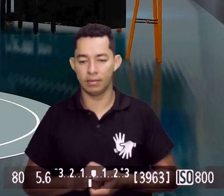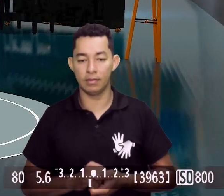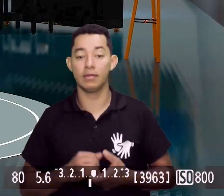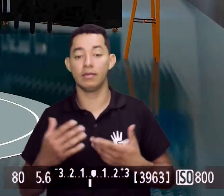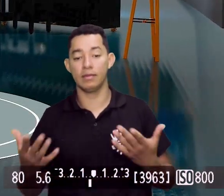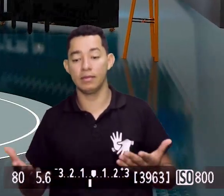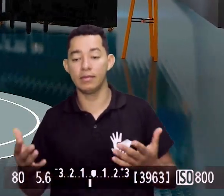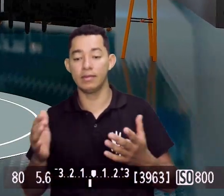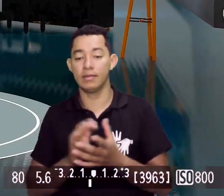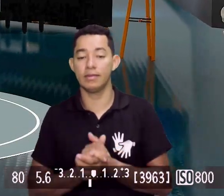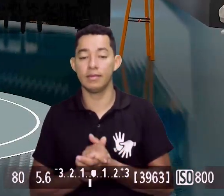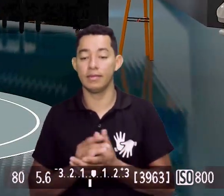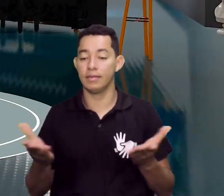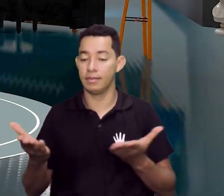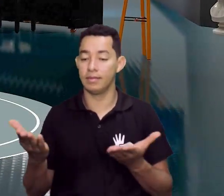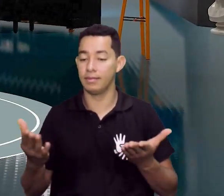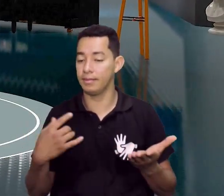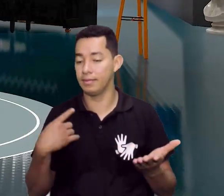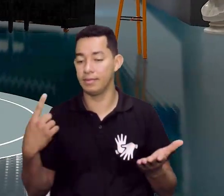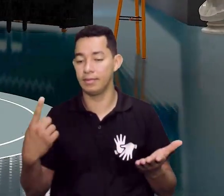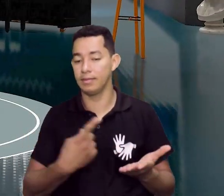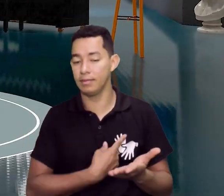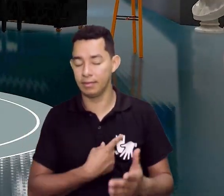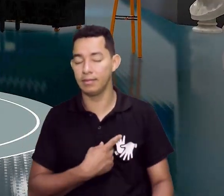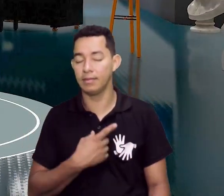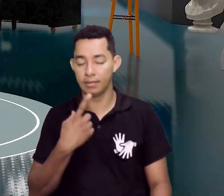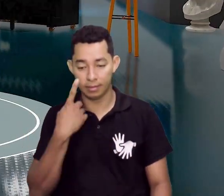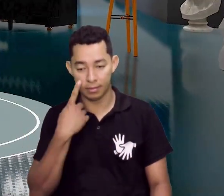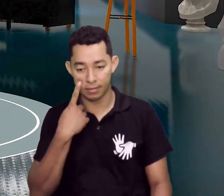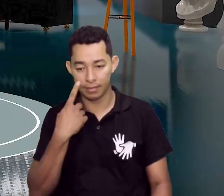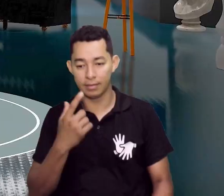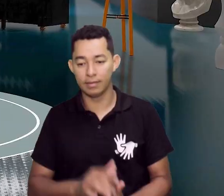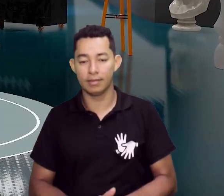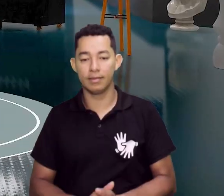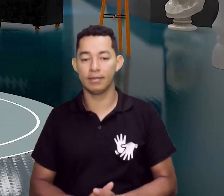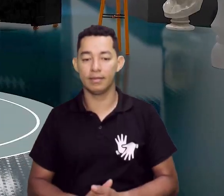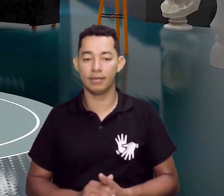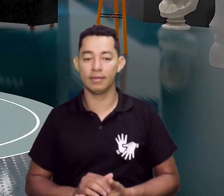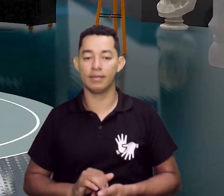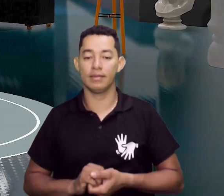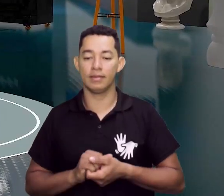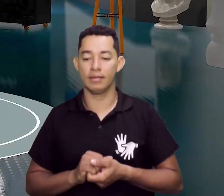Eita, eita, eita! Agora é nós, vice.